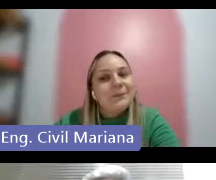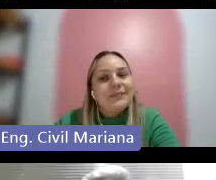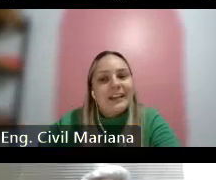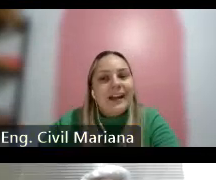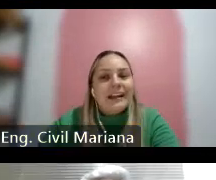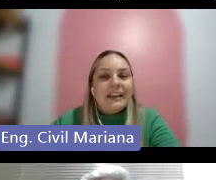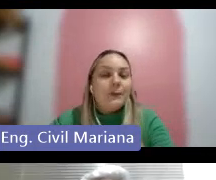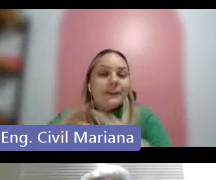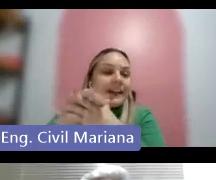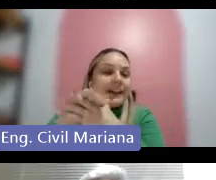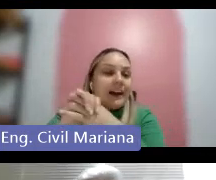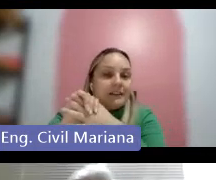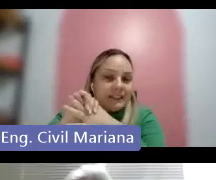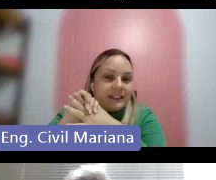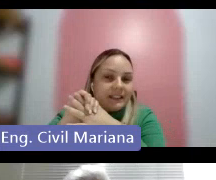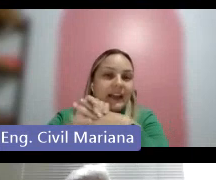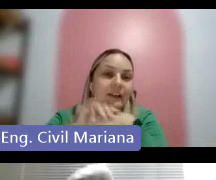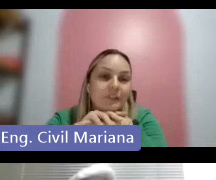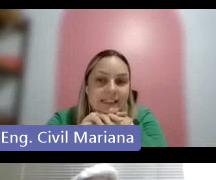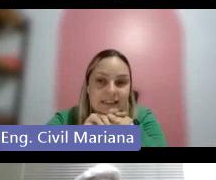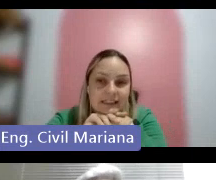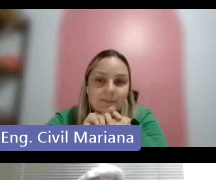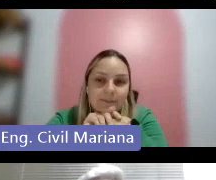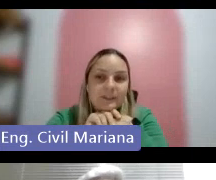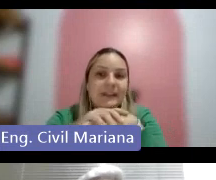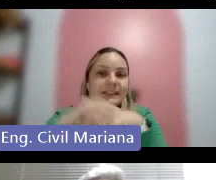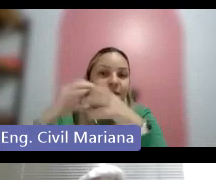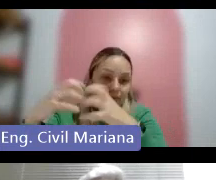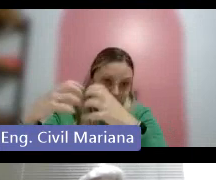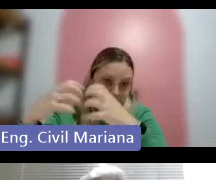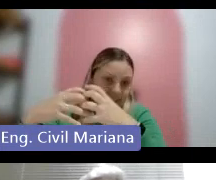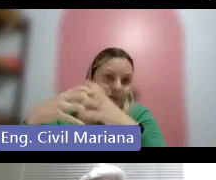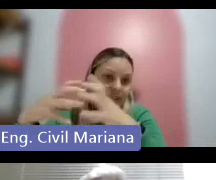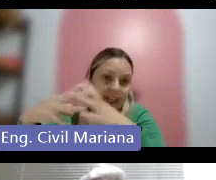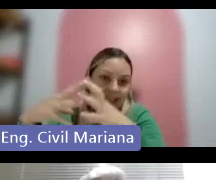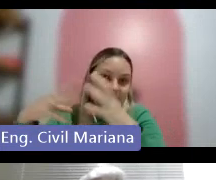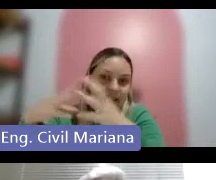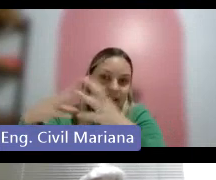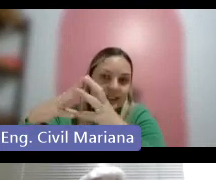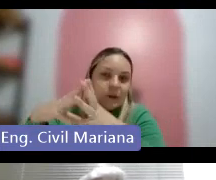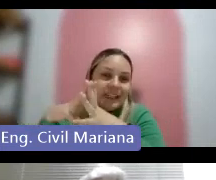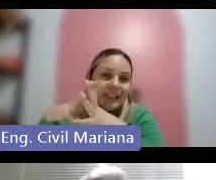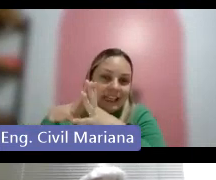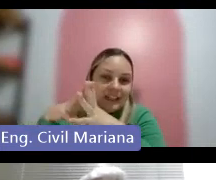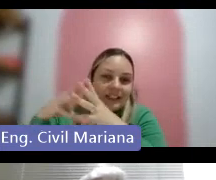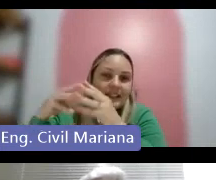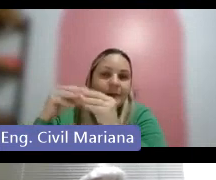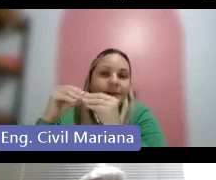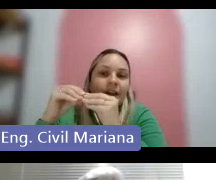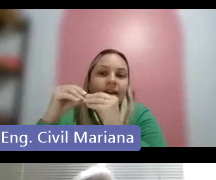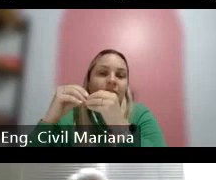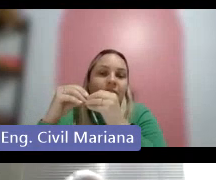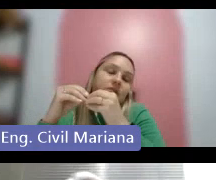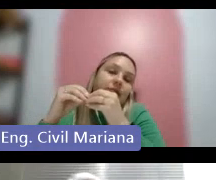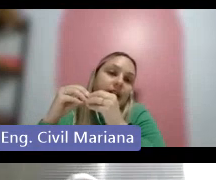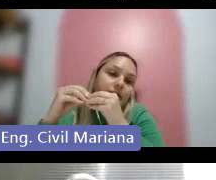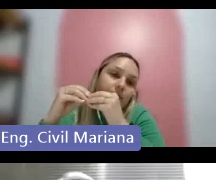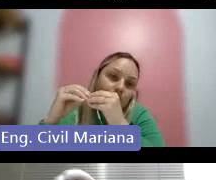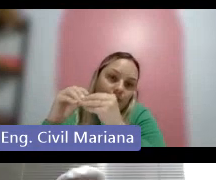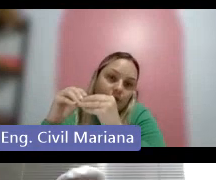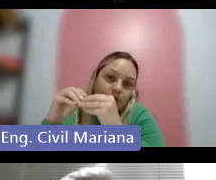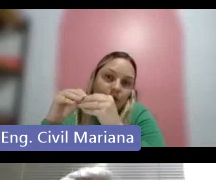precisarem. E por que causa, né, a inflorescência? Também são sais que estão presentes em